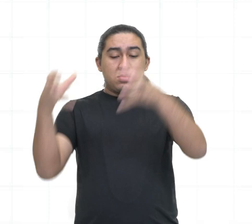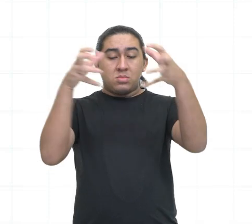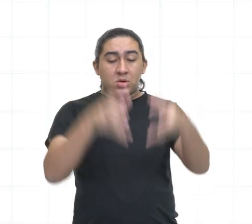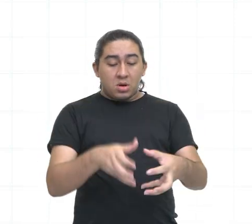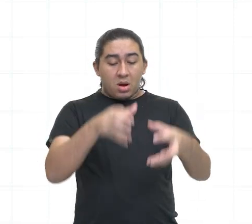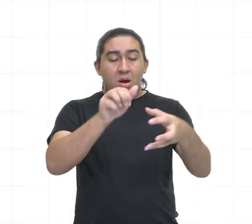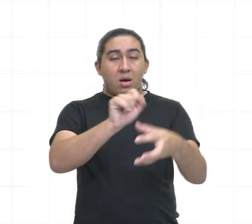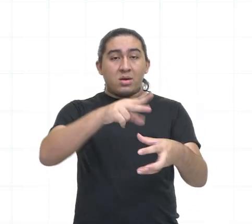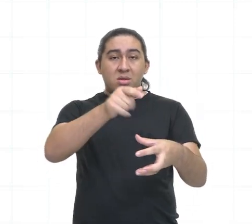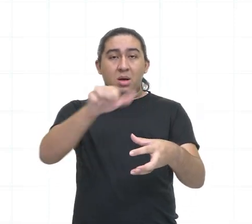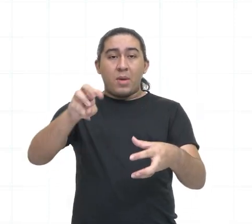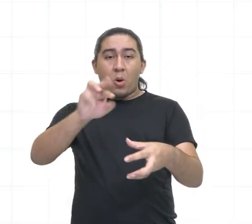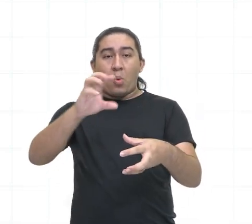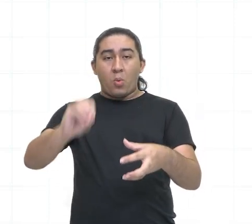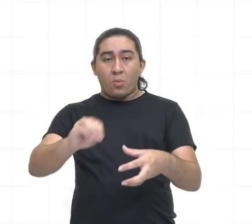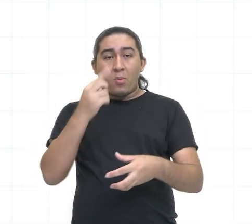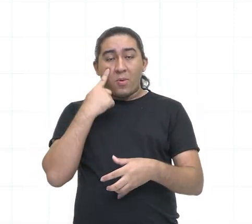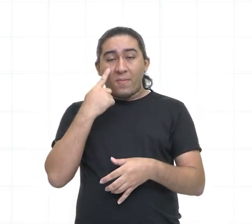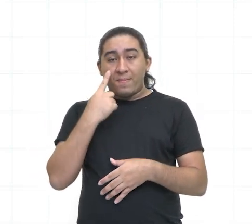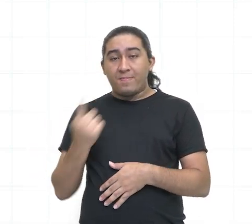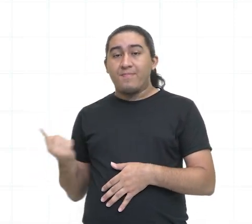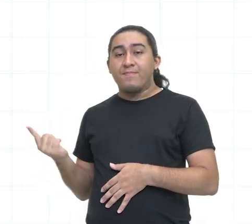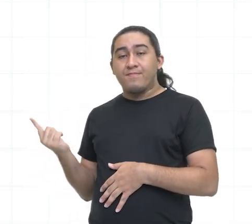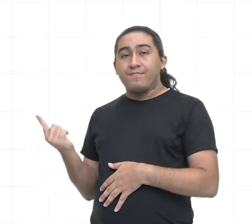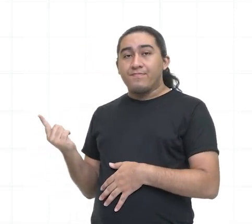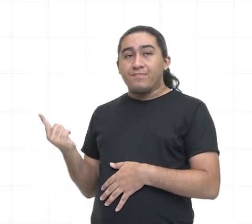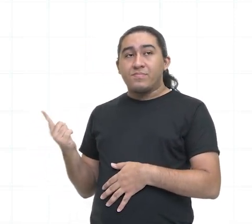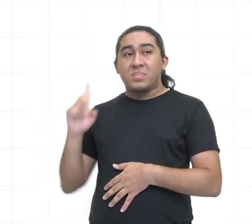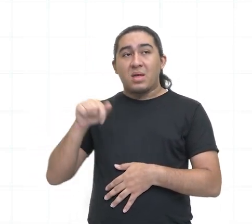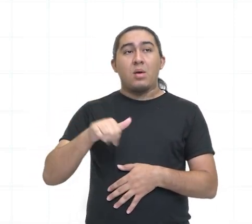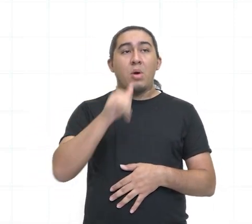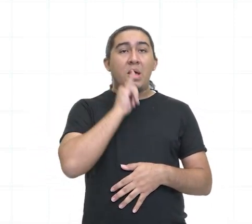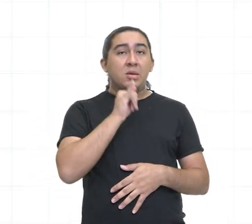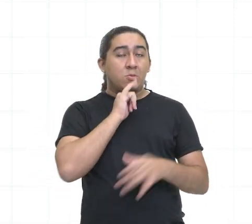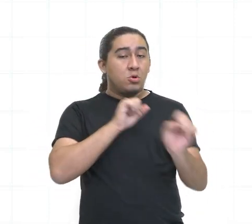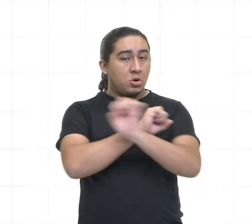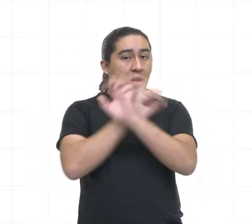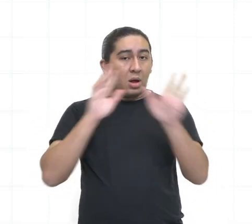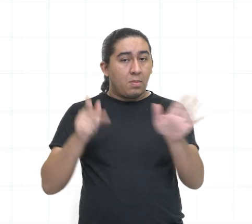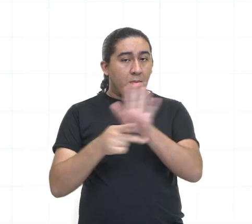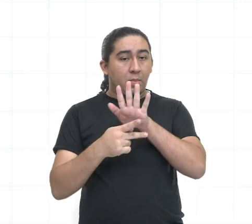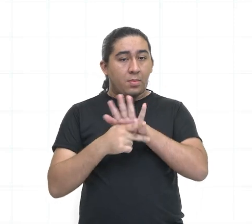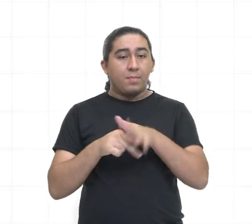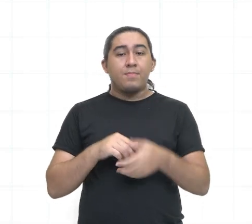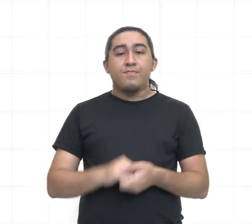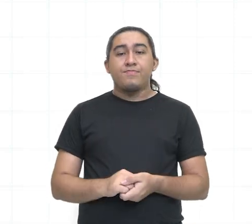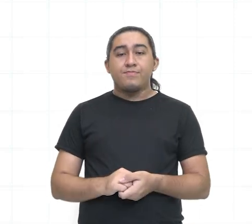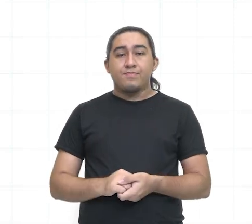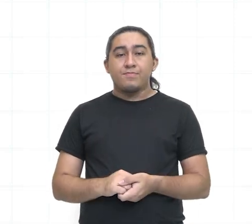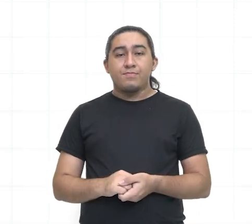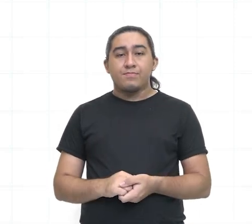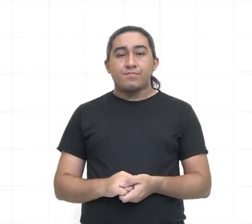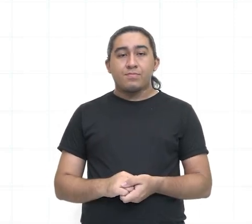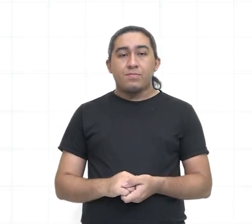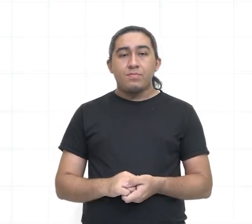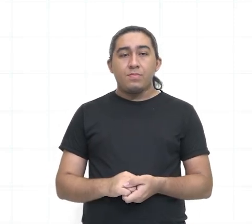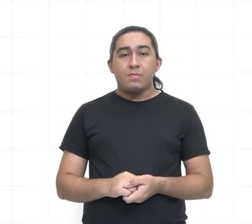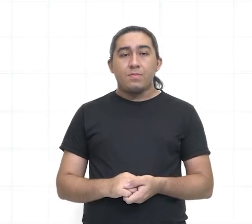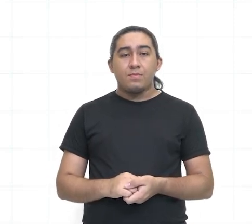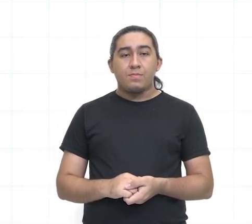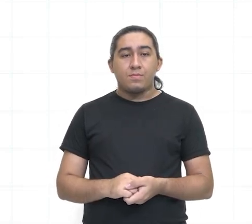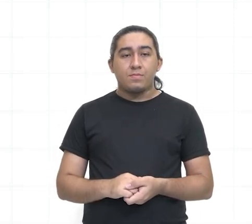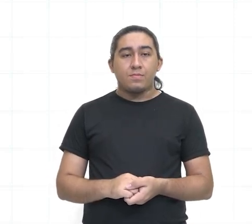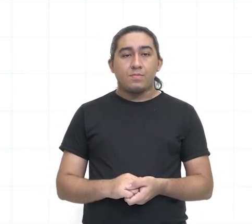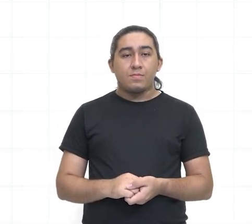anãs marrons. Você visualiza na tela nesse momento um exemplo aí de uma anã marrom. Bom, depois